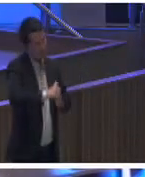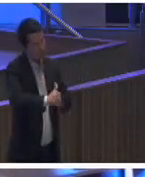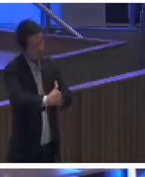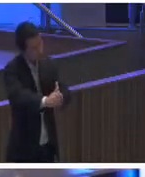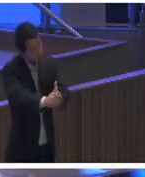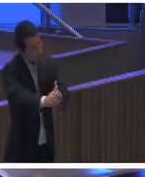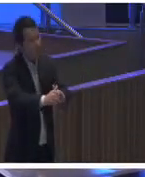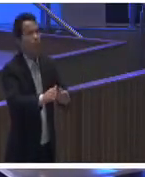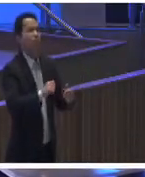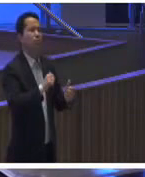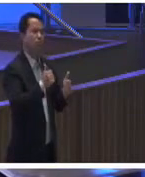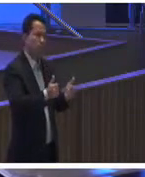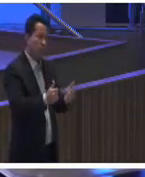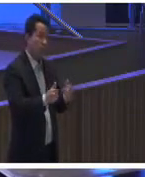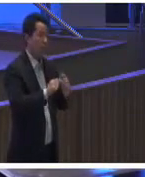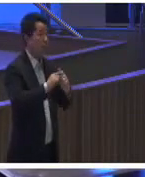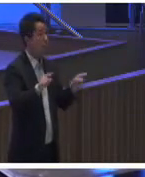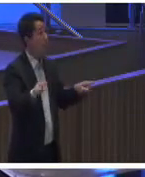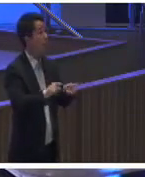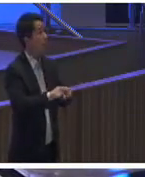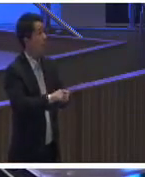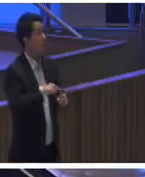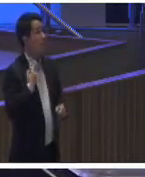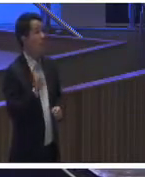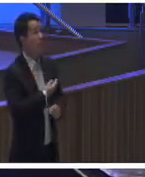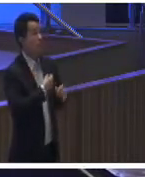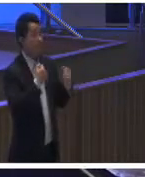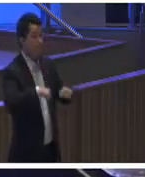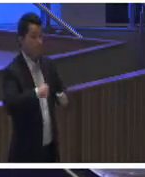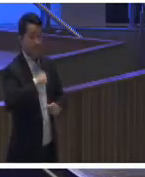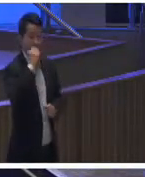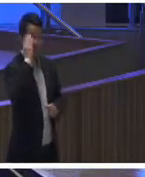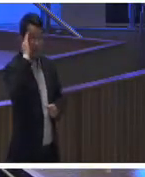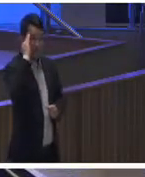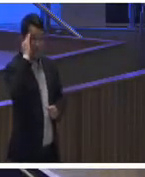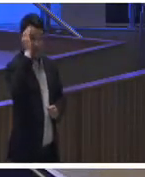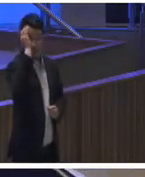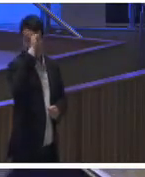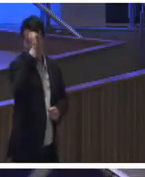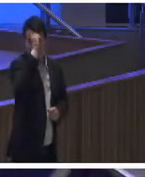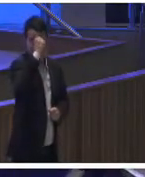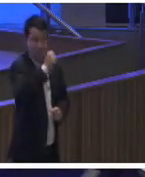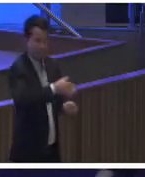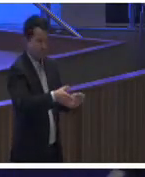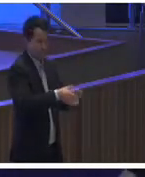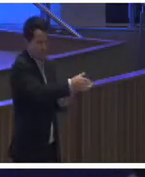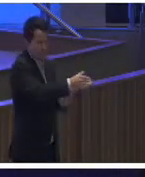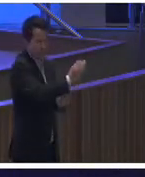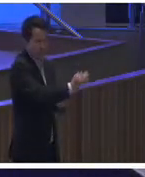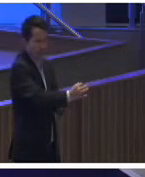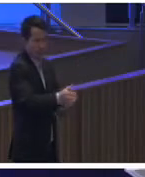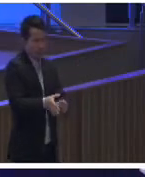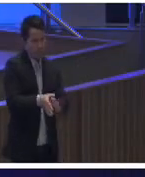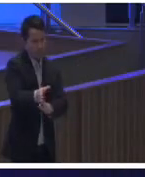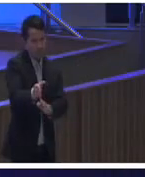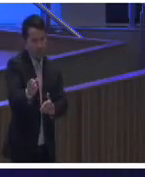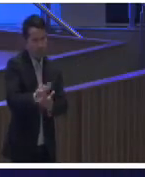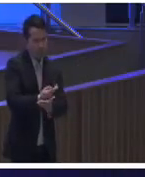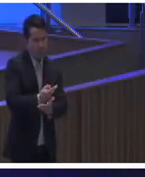meio da gente, mas essa capacidade de poder olhar para as pessoas e dizer o que é certo, o que é